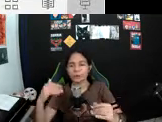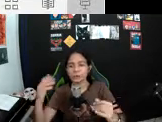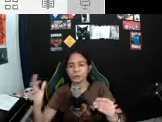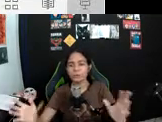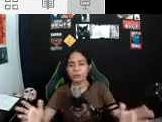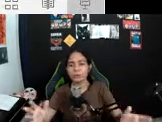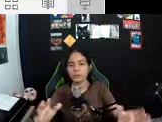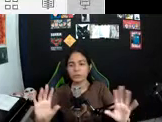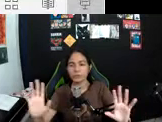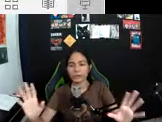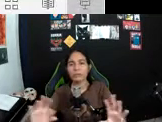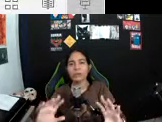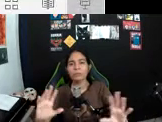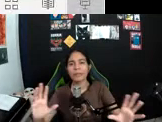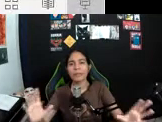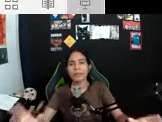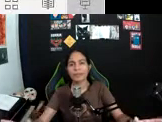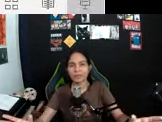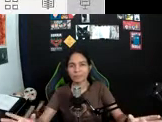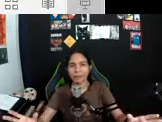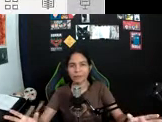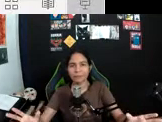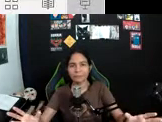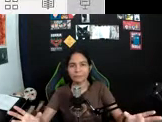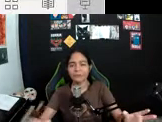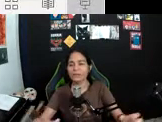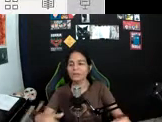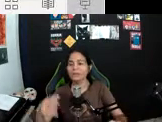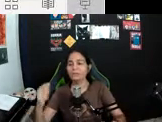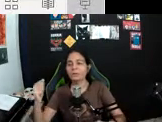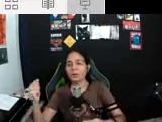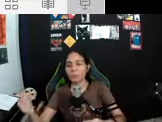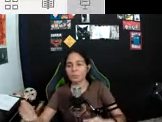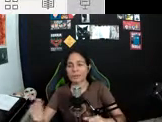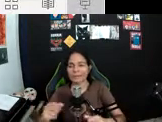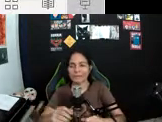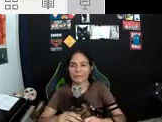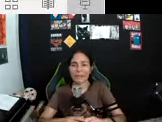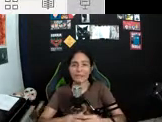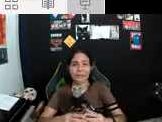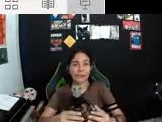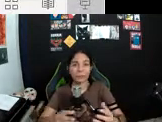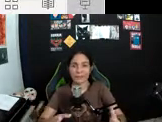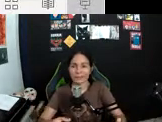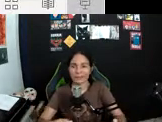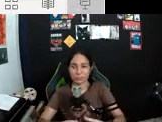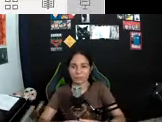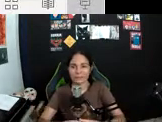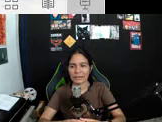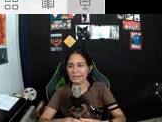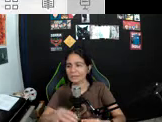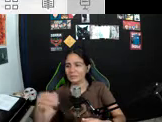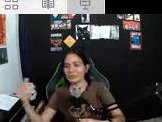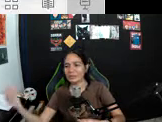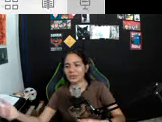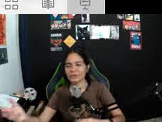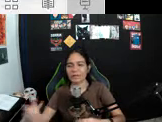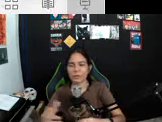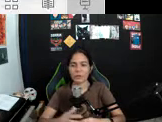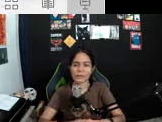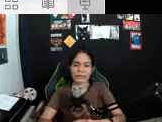tirando foto de todo jeito do ambiente de trabalho, né? Tirando foto com o paciente, sem o paciente autorizar, às